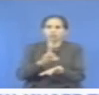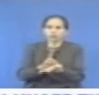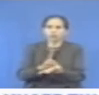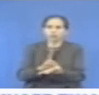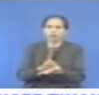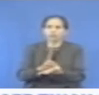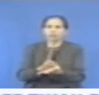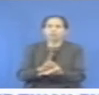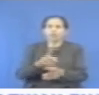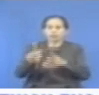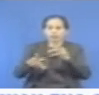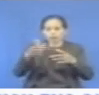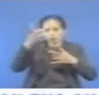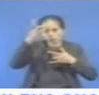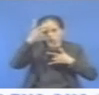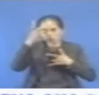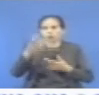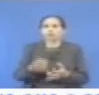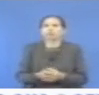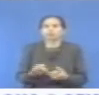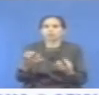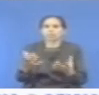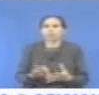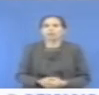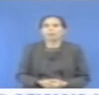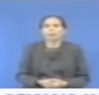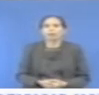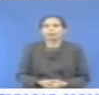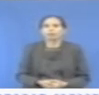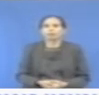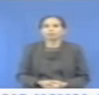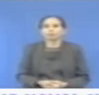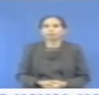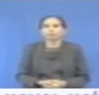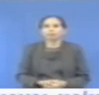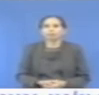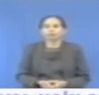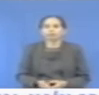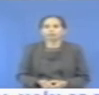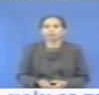paciente cancro ran, diabetes no celotan. Timóteo Guzmão, Orlandino Paixeco, RTTL.